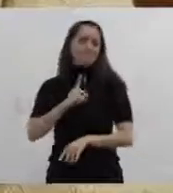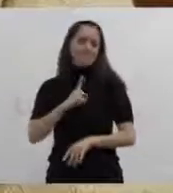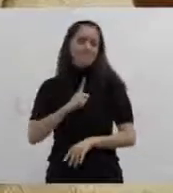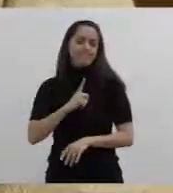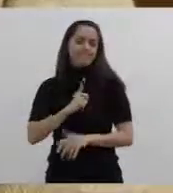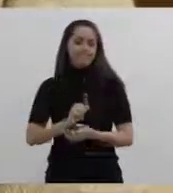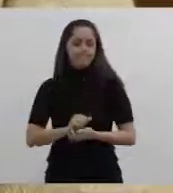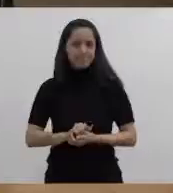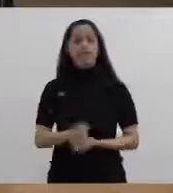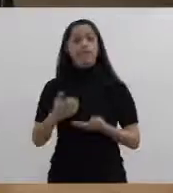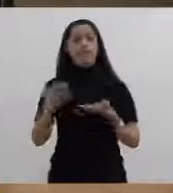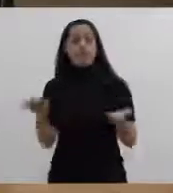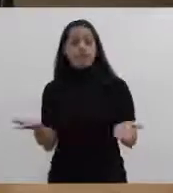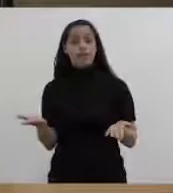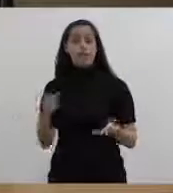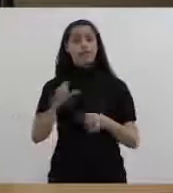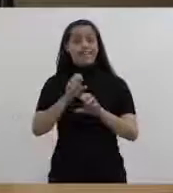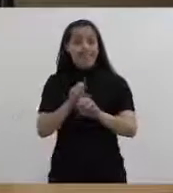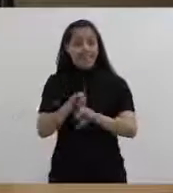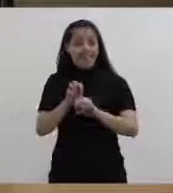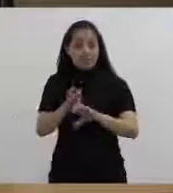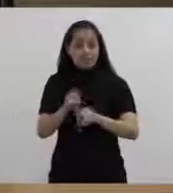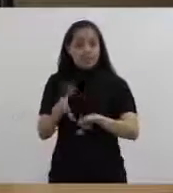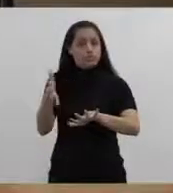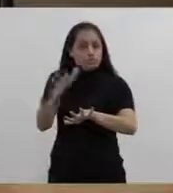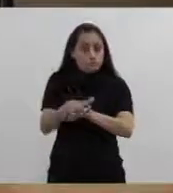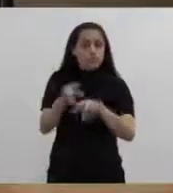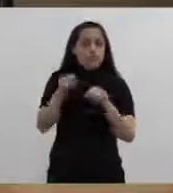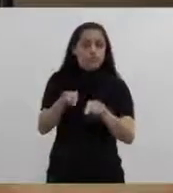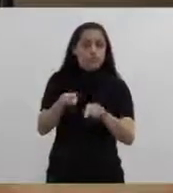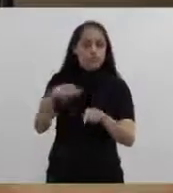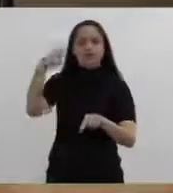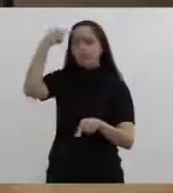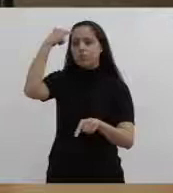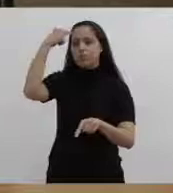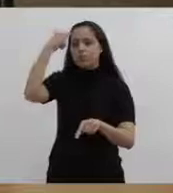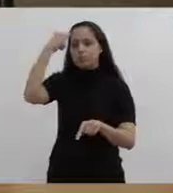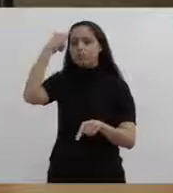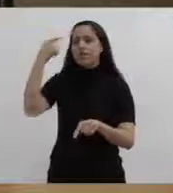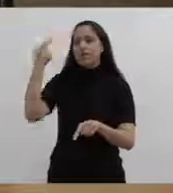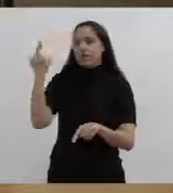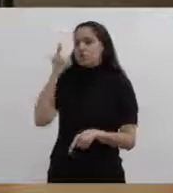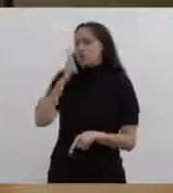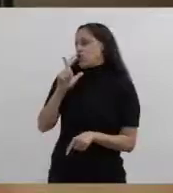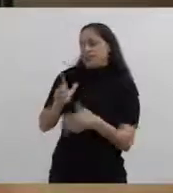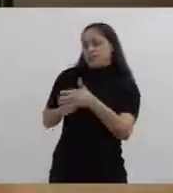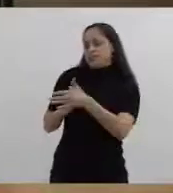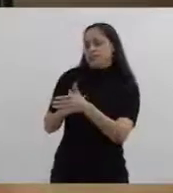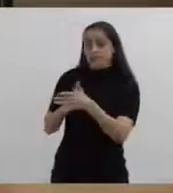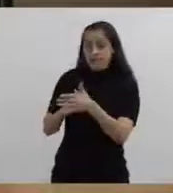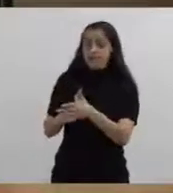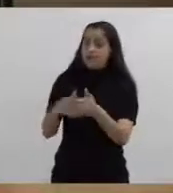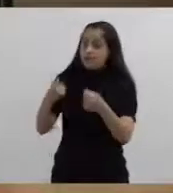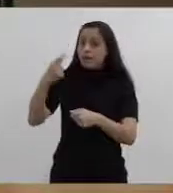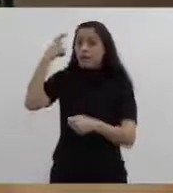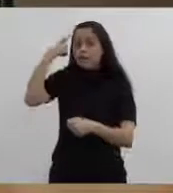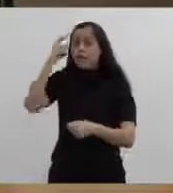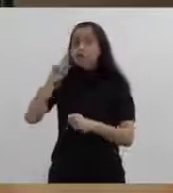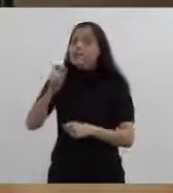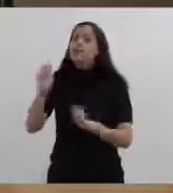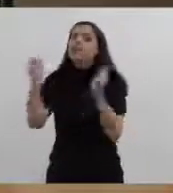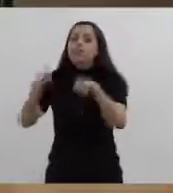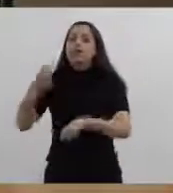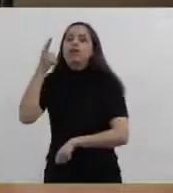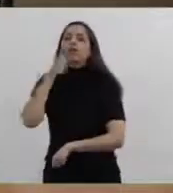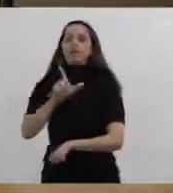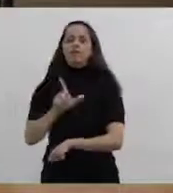Ana Ravalha. Quando a educação é verdadeiramente inclusiva, não pensa no que não se consegue, pensa no que ela pode